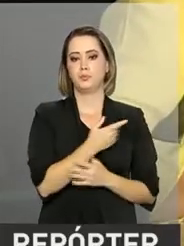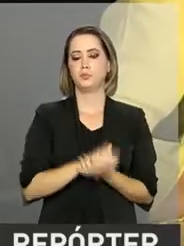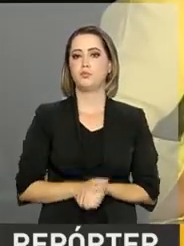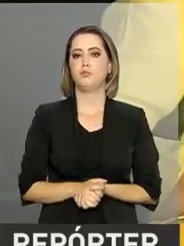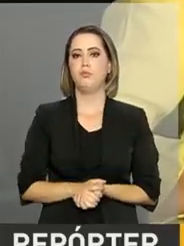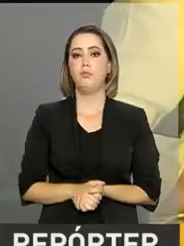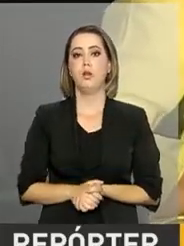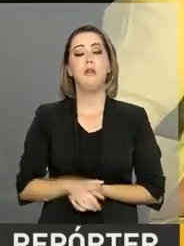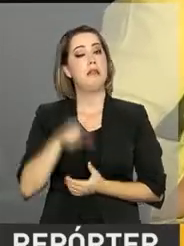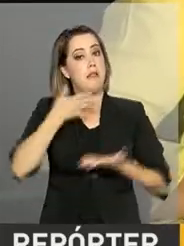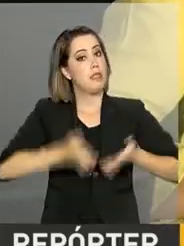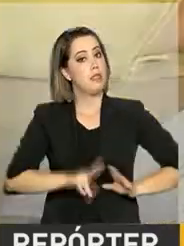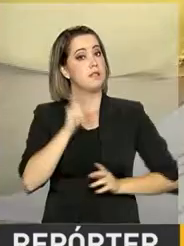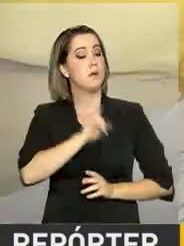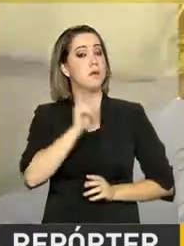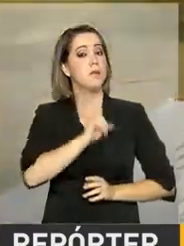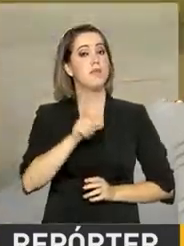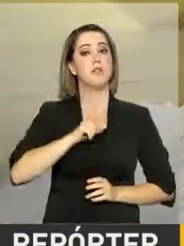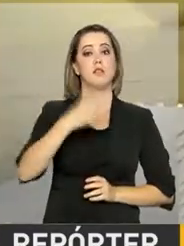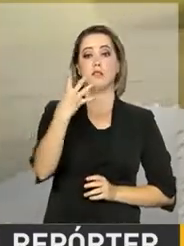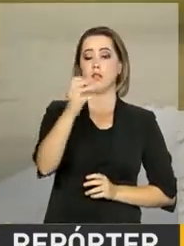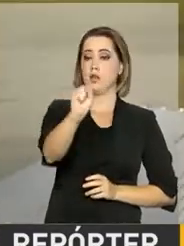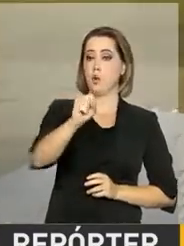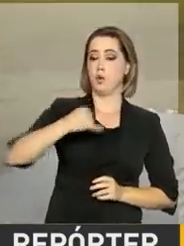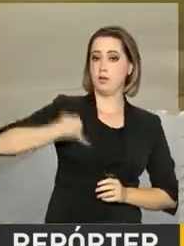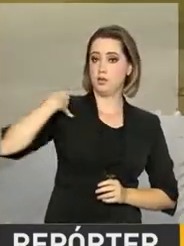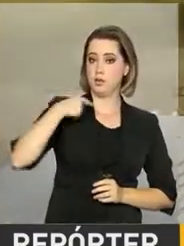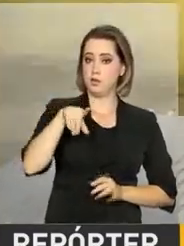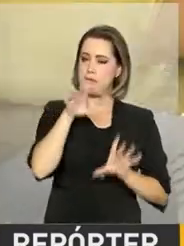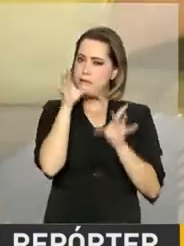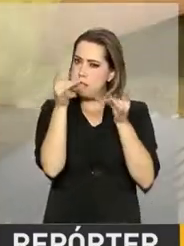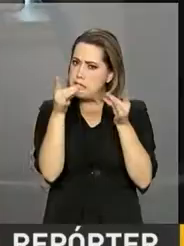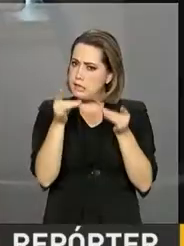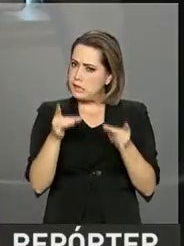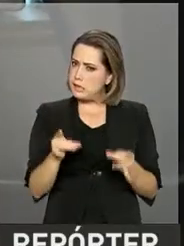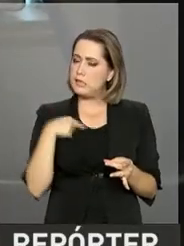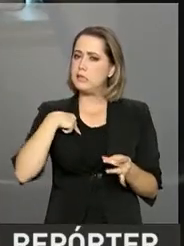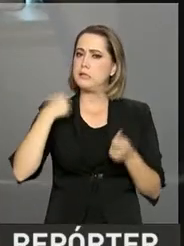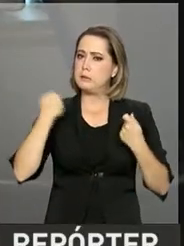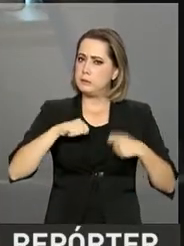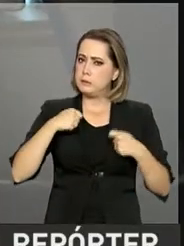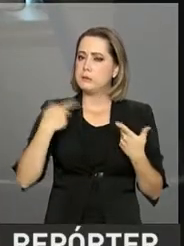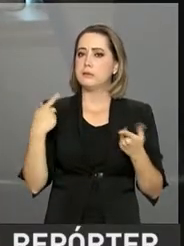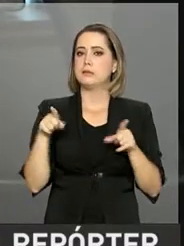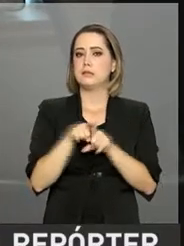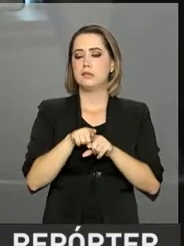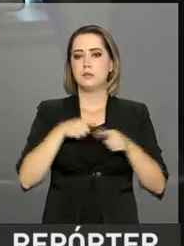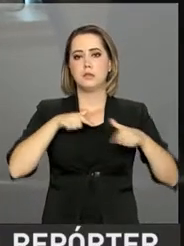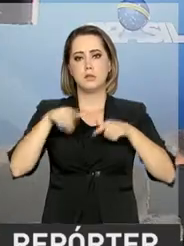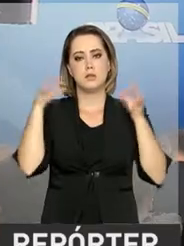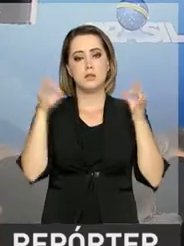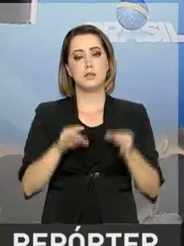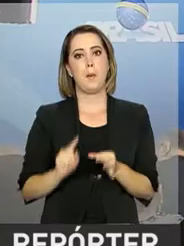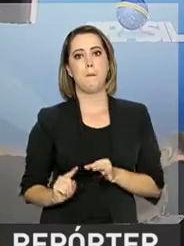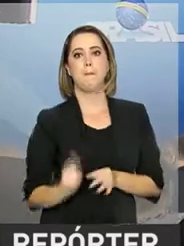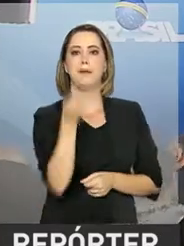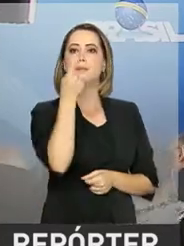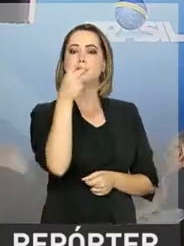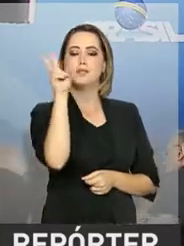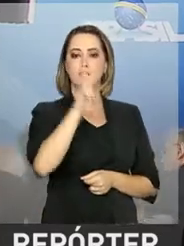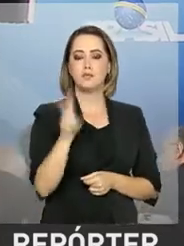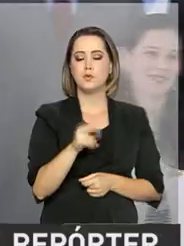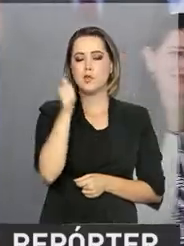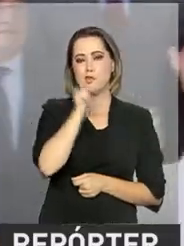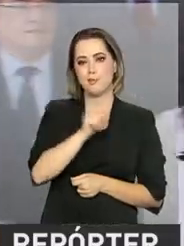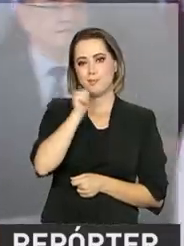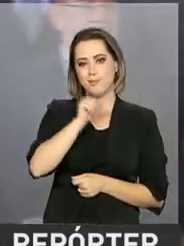Mineira, 48 anos, detalhista e exigente. Gleice Mendonça é a primeira mulher a assumir o